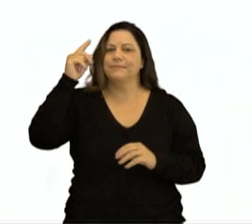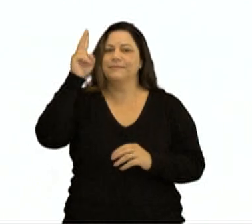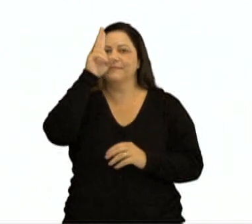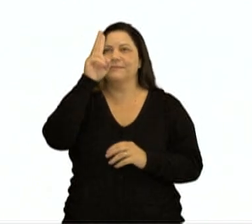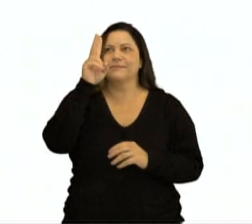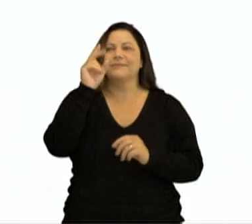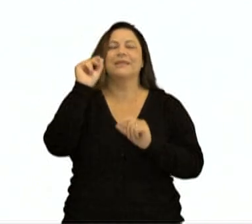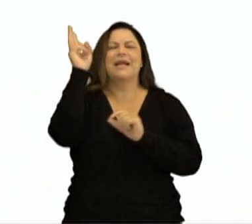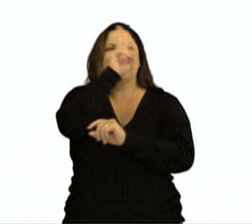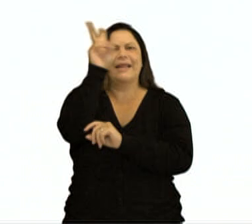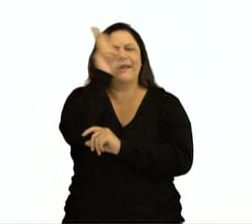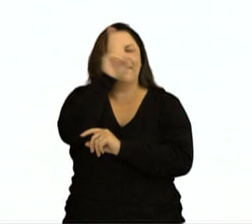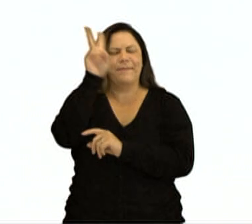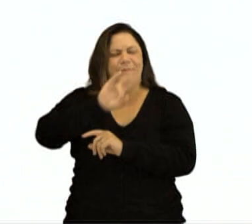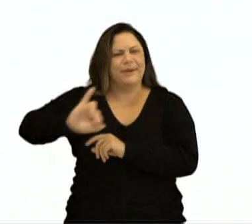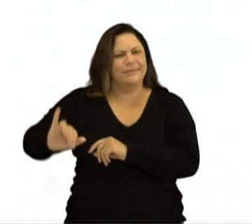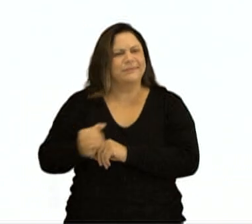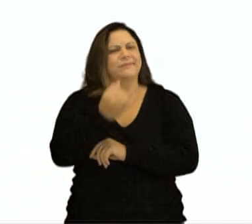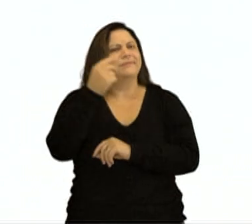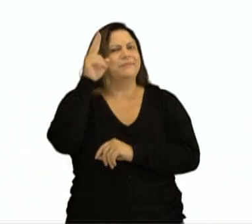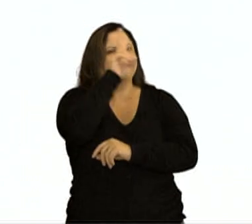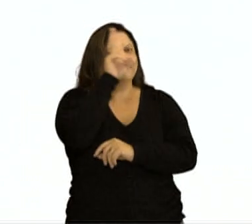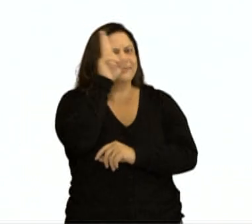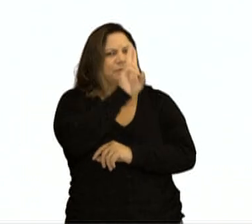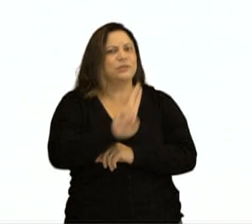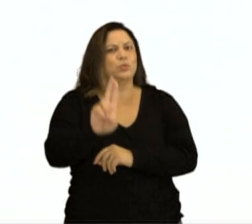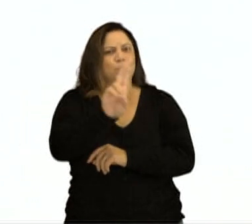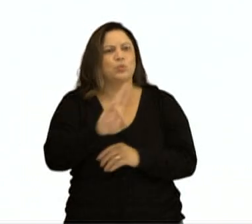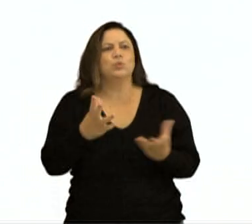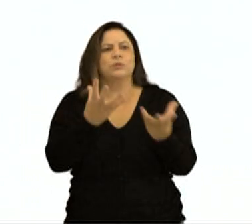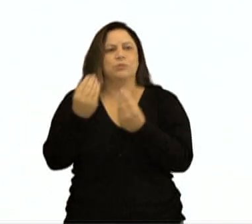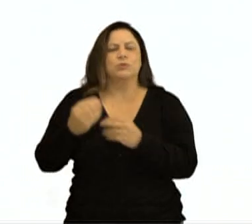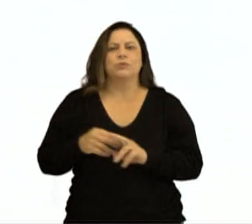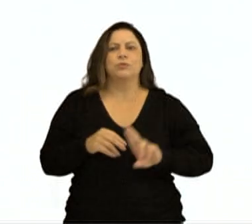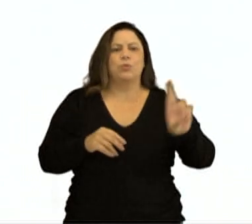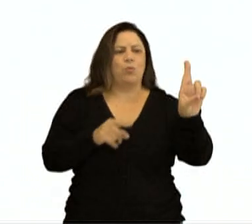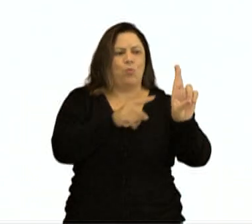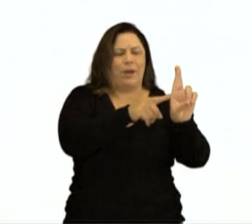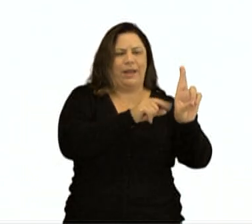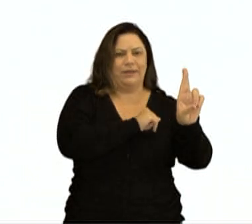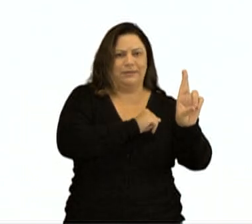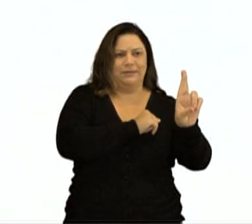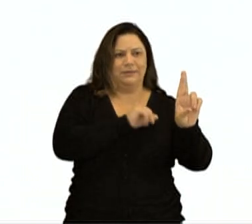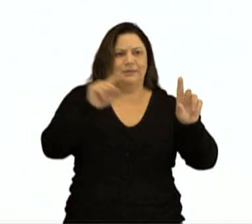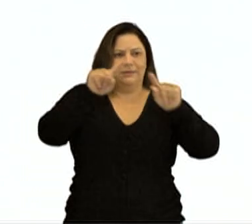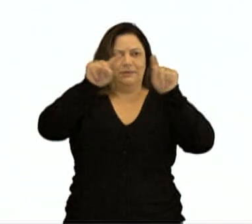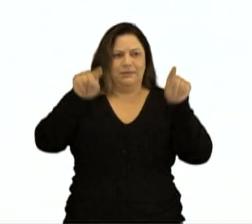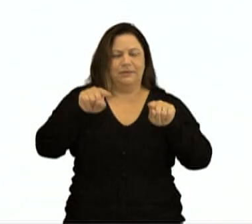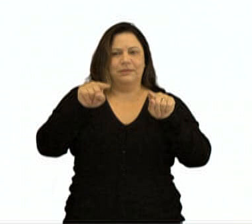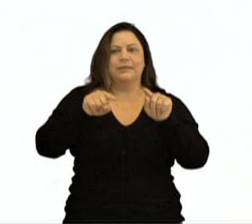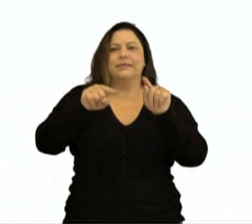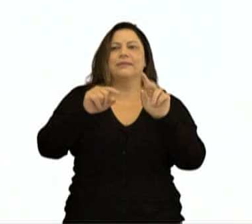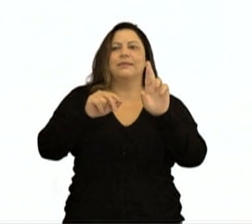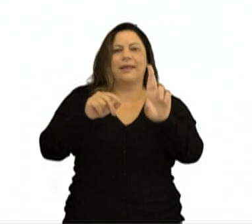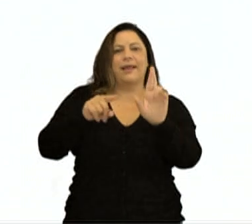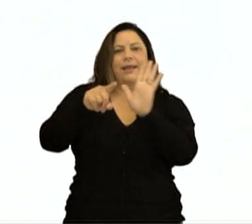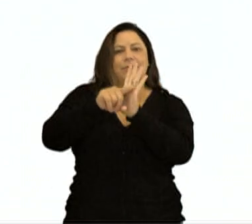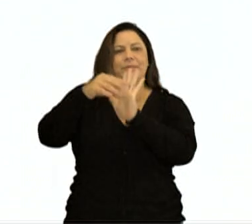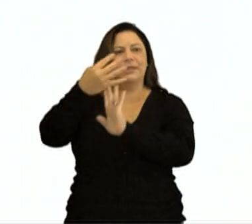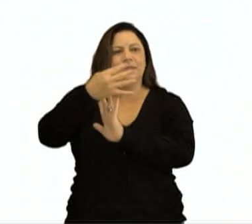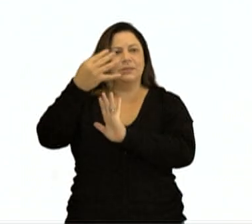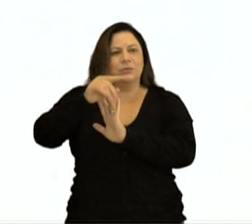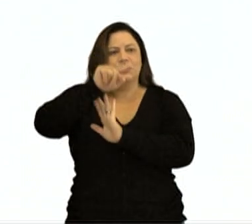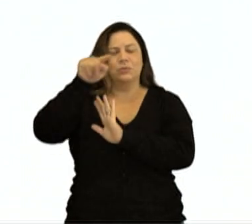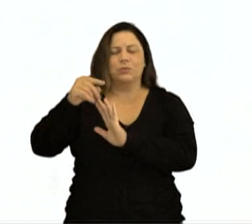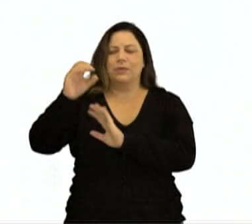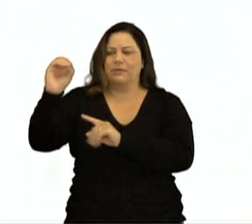bastante importante, a gente usa muito. Então, colocamos o r em evidência. Ficamos aqui r menos 4. Um dos r's,